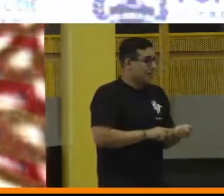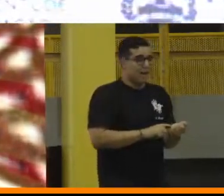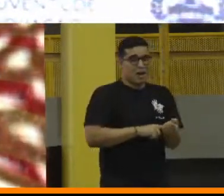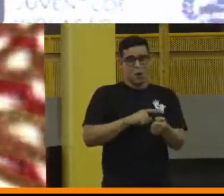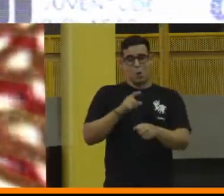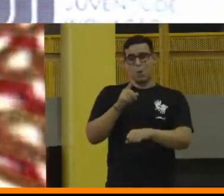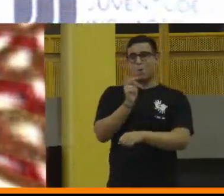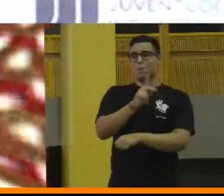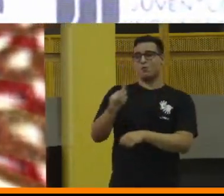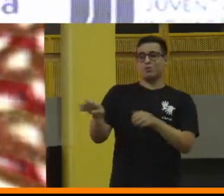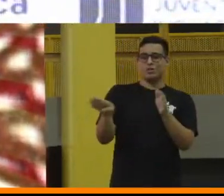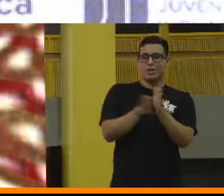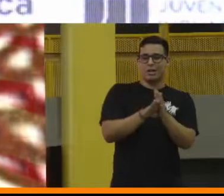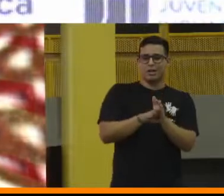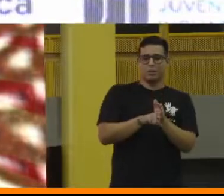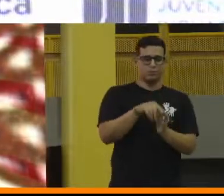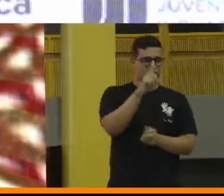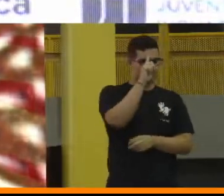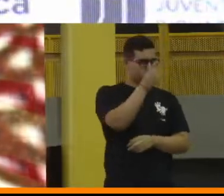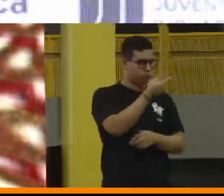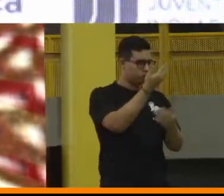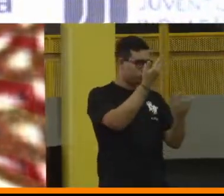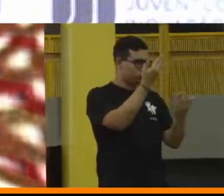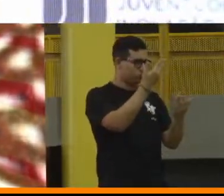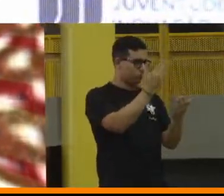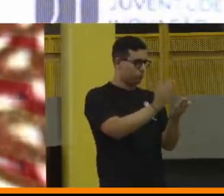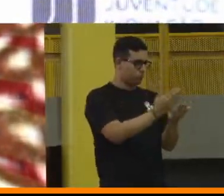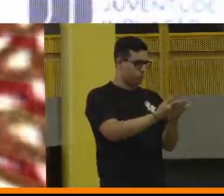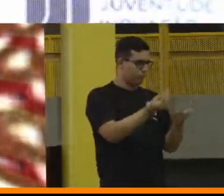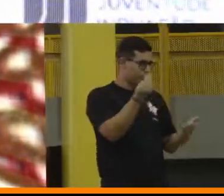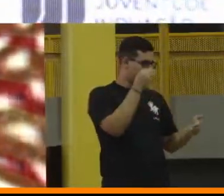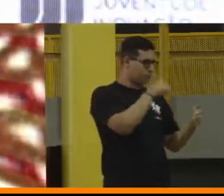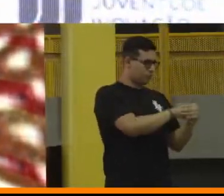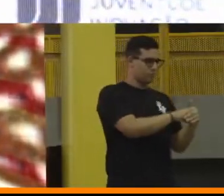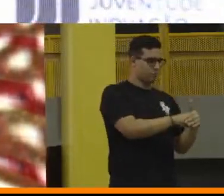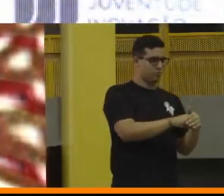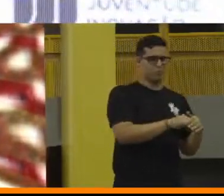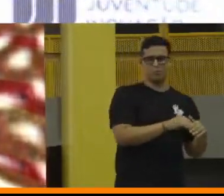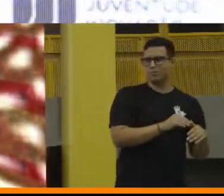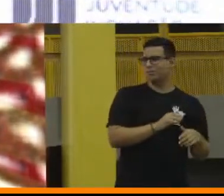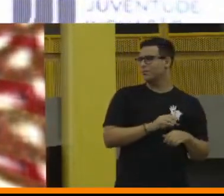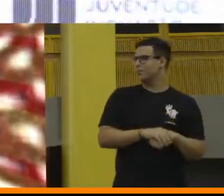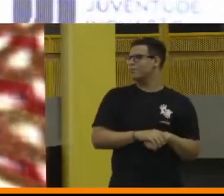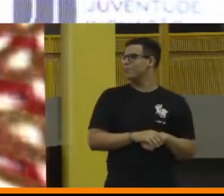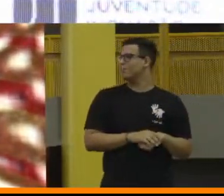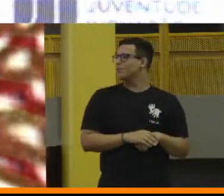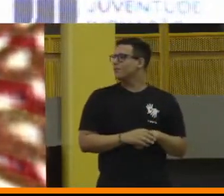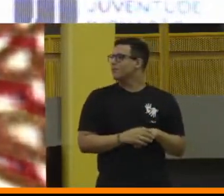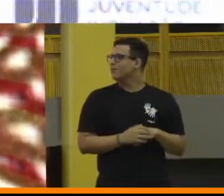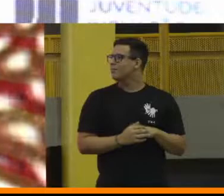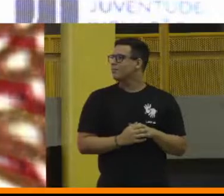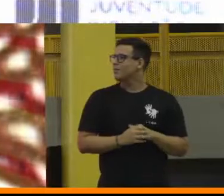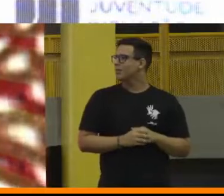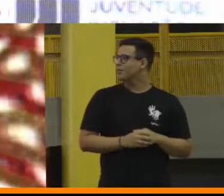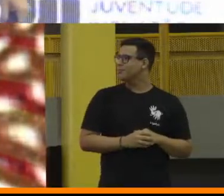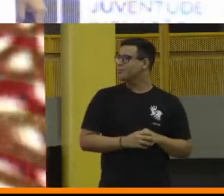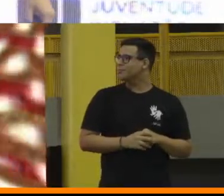chega, diga se eu estou mentindo, você pega a prova, vira na última folha e escreve todas as fórmulas antes que elas saiam da sua cabeça.